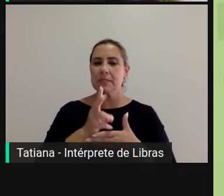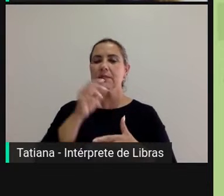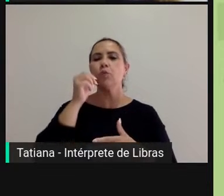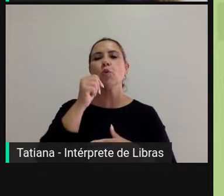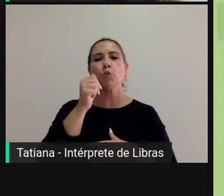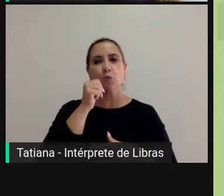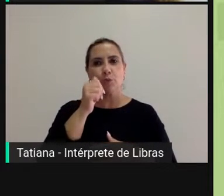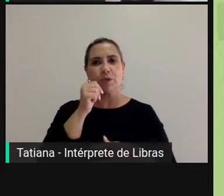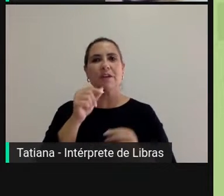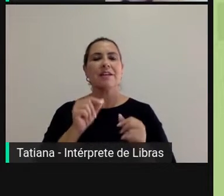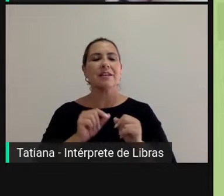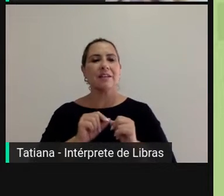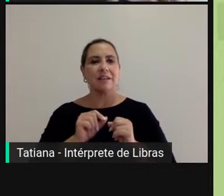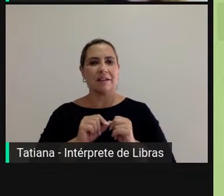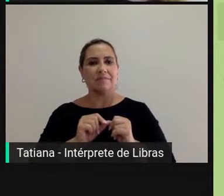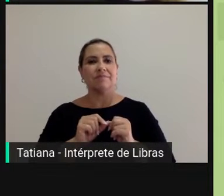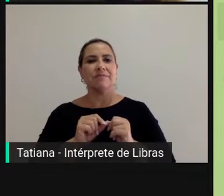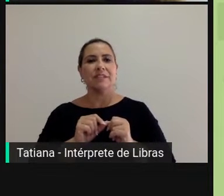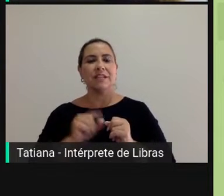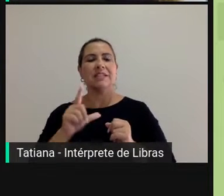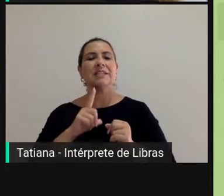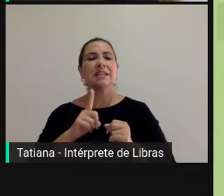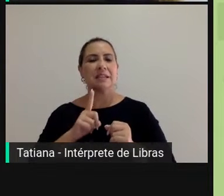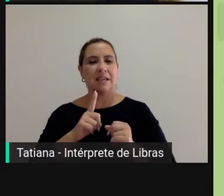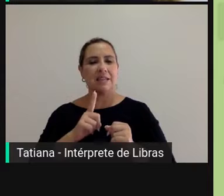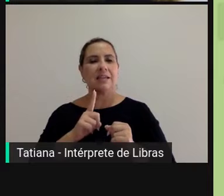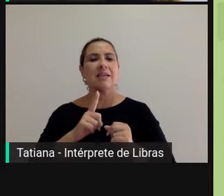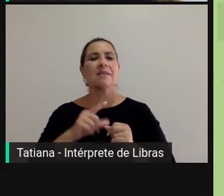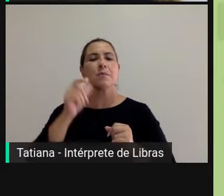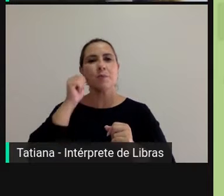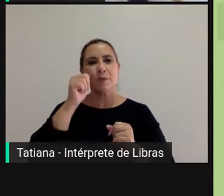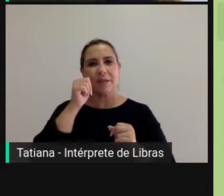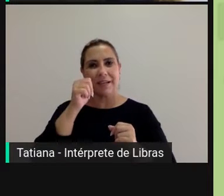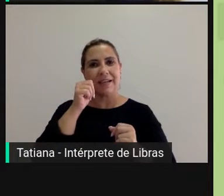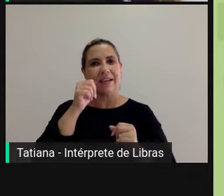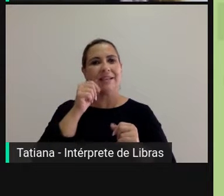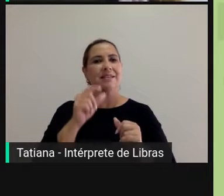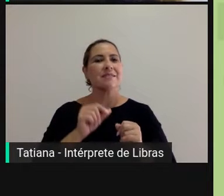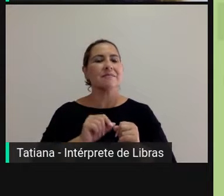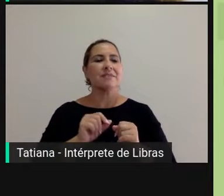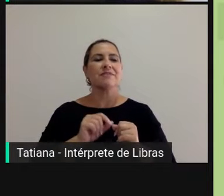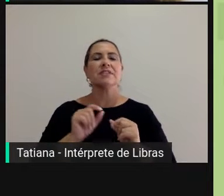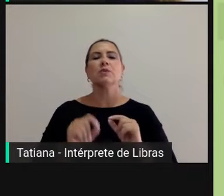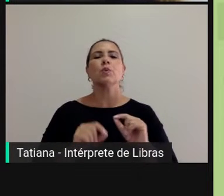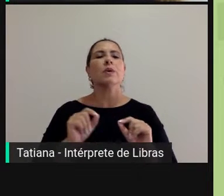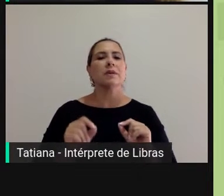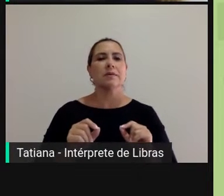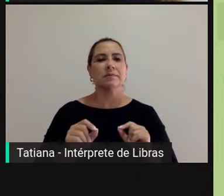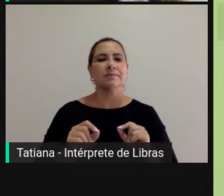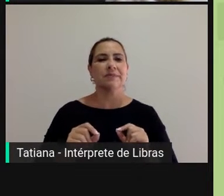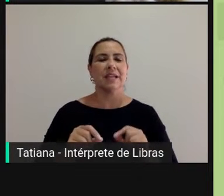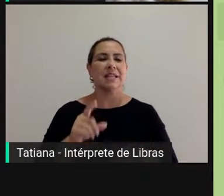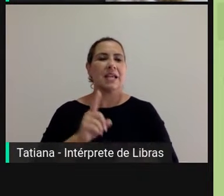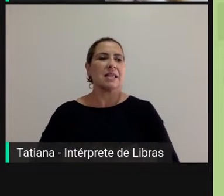elas existir parlamentares mulheres não faz com que